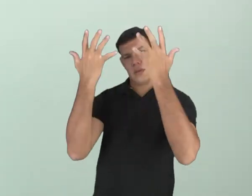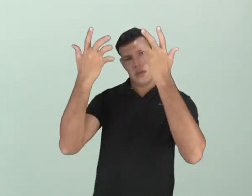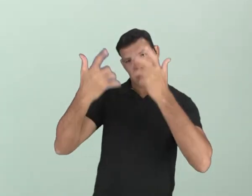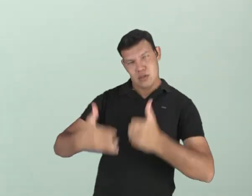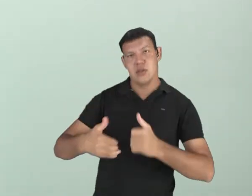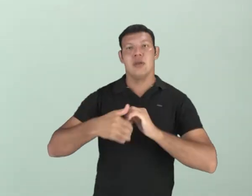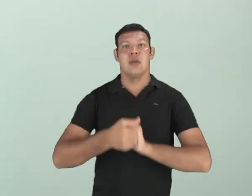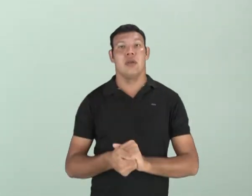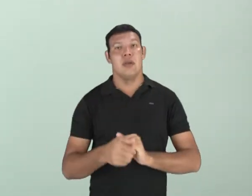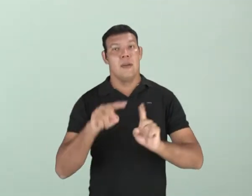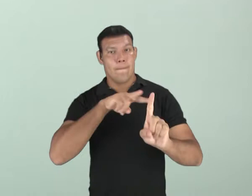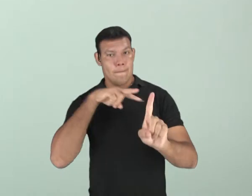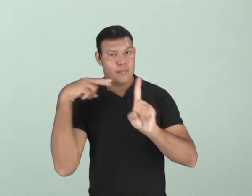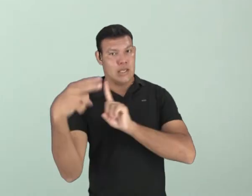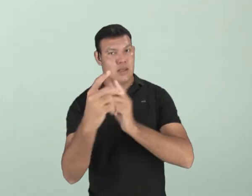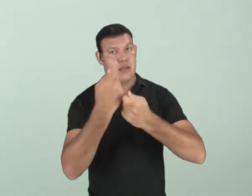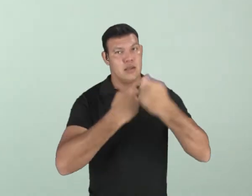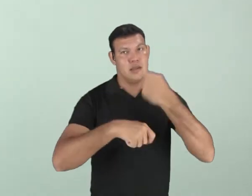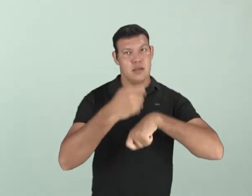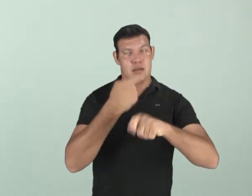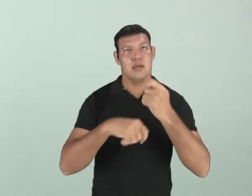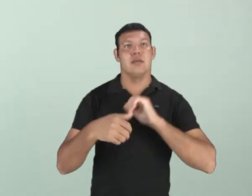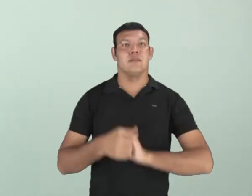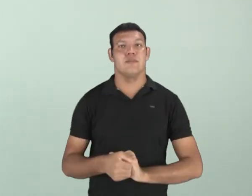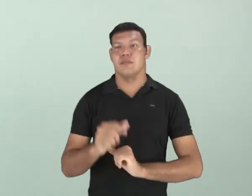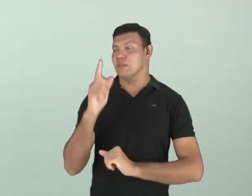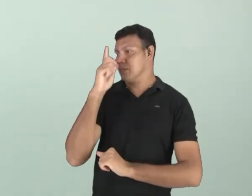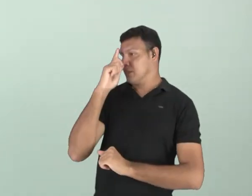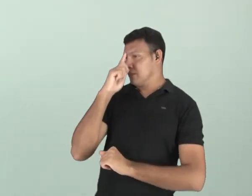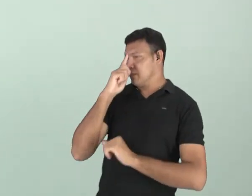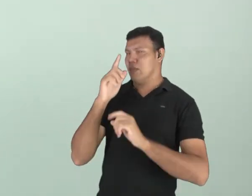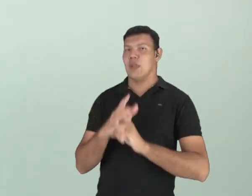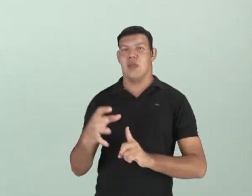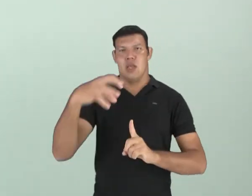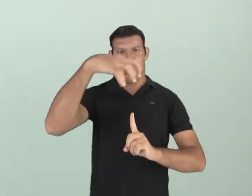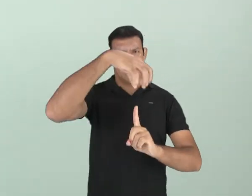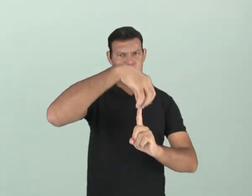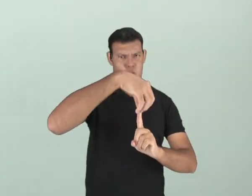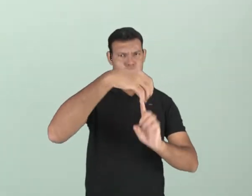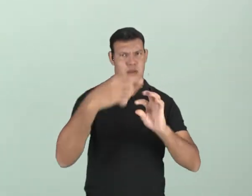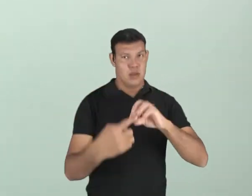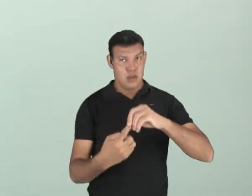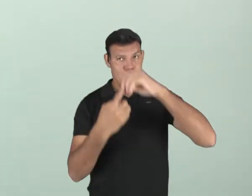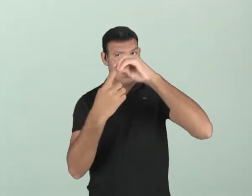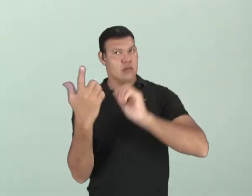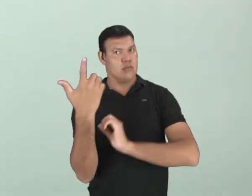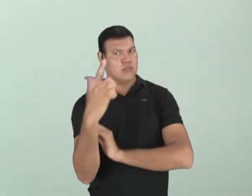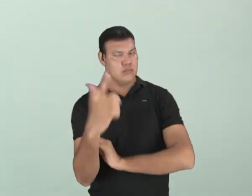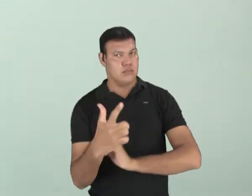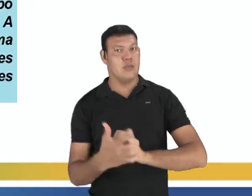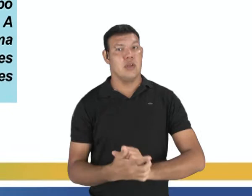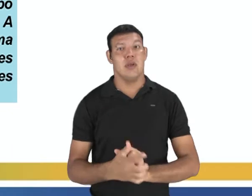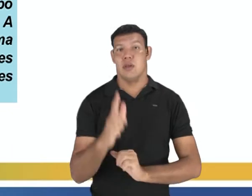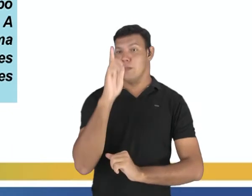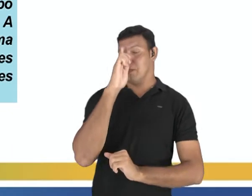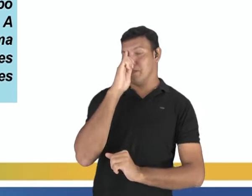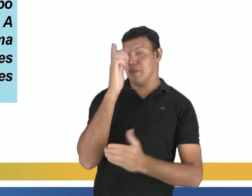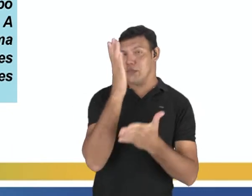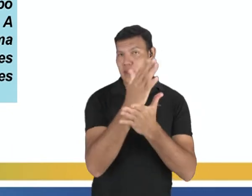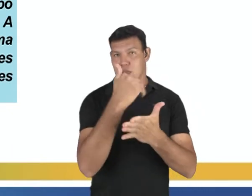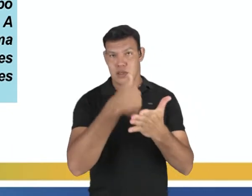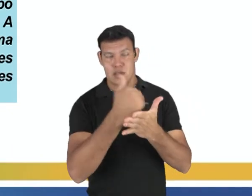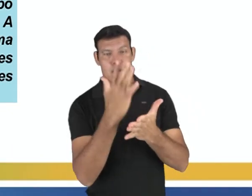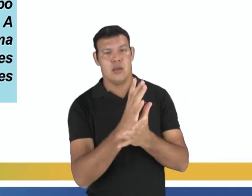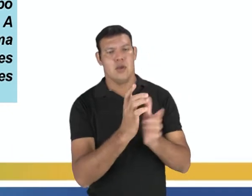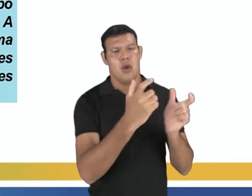perspectiva administrativa, na Grécia não havia apenas um rei. Politicamente, os gregos estavam divididos em